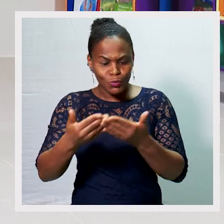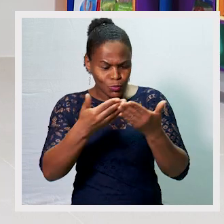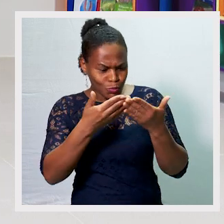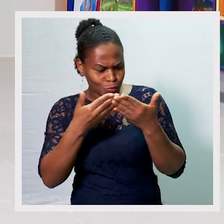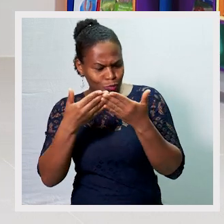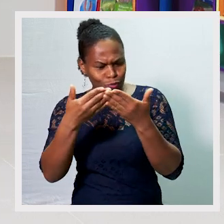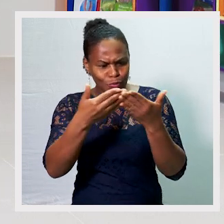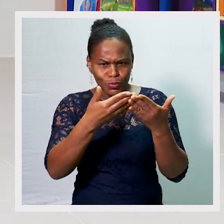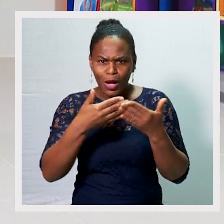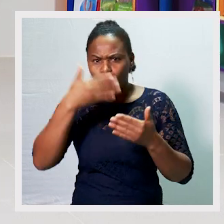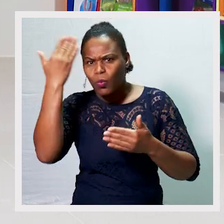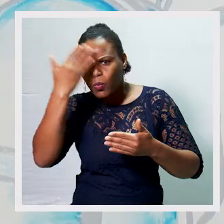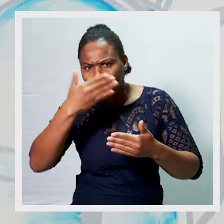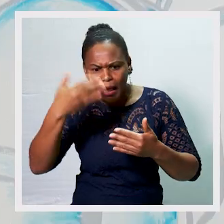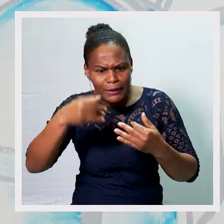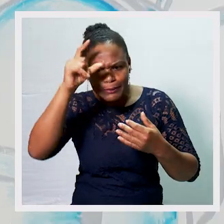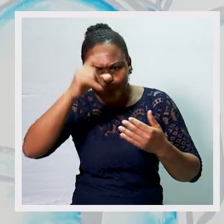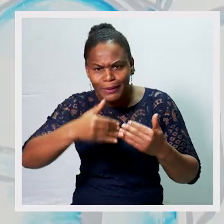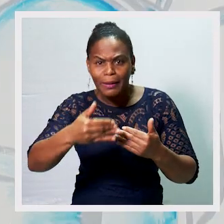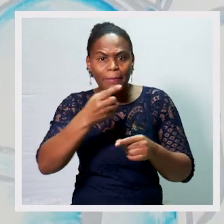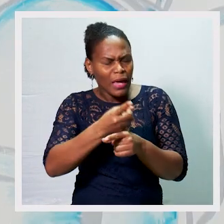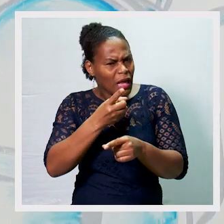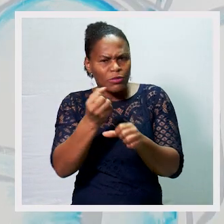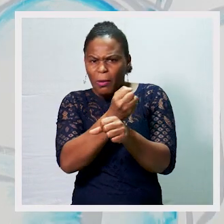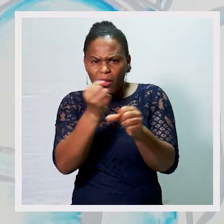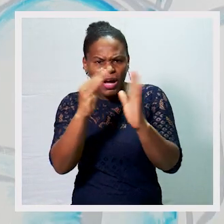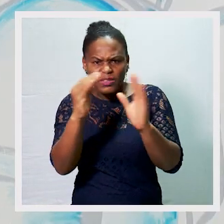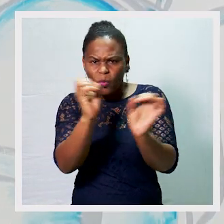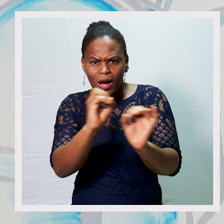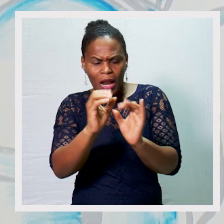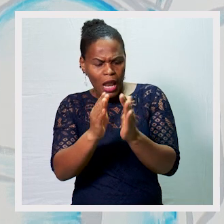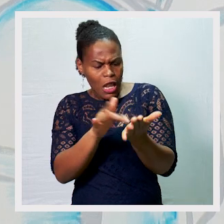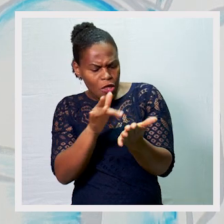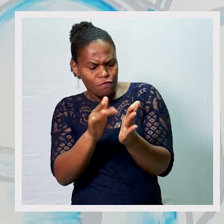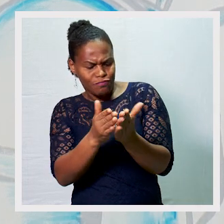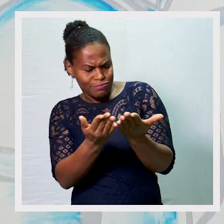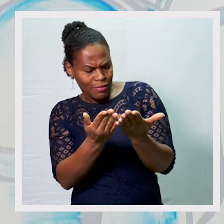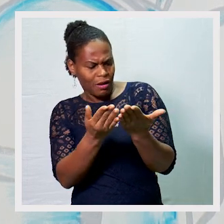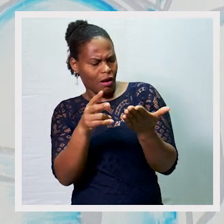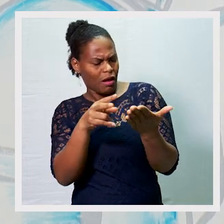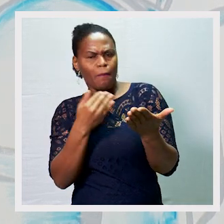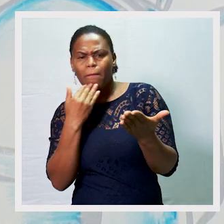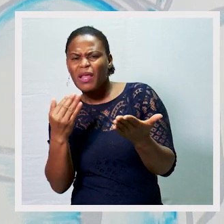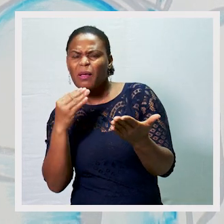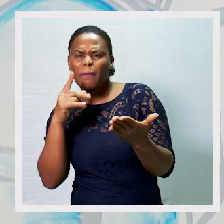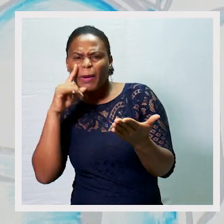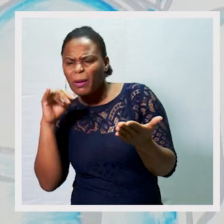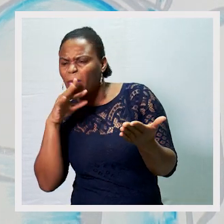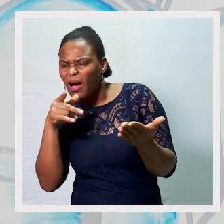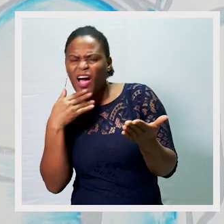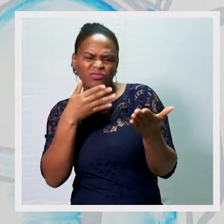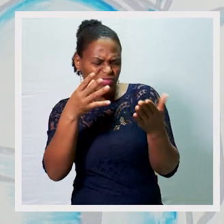Estudava todos os dias. Mesmo quando não tinha trabalho de casa, ele abria os manuais, pedia aos pais que